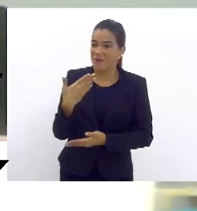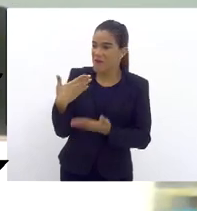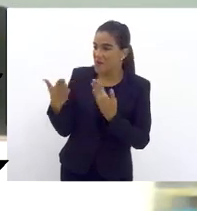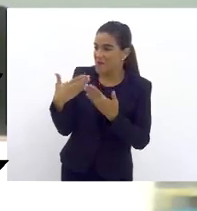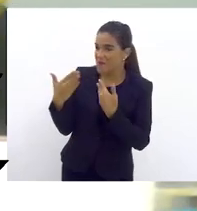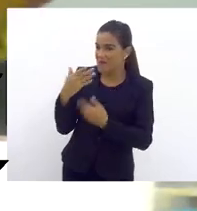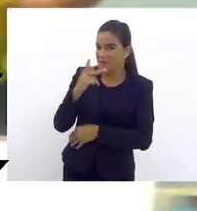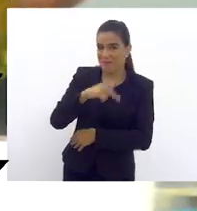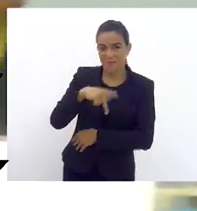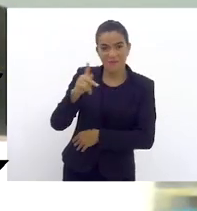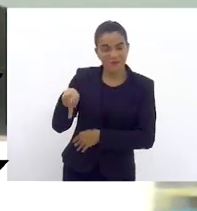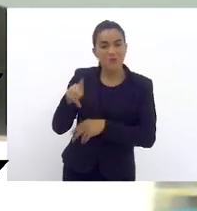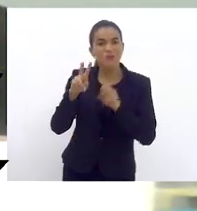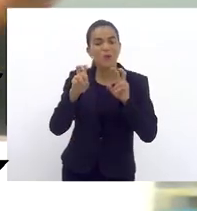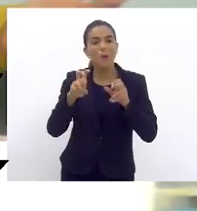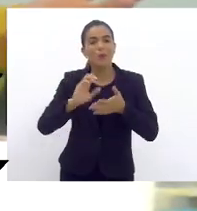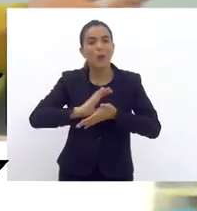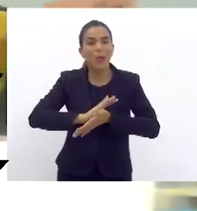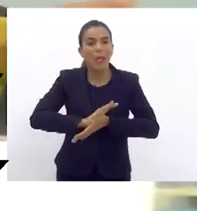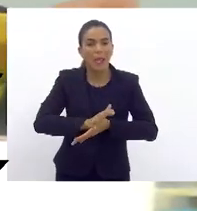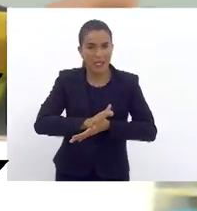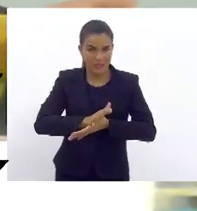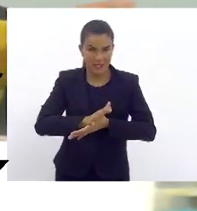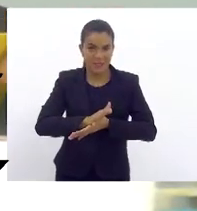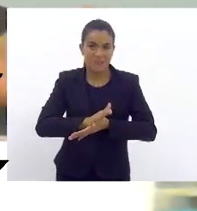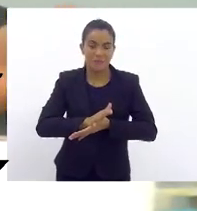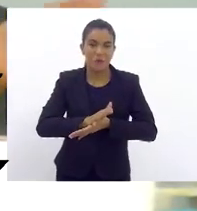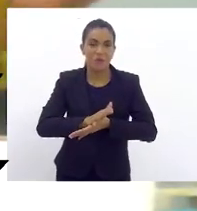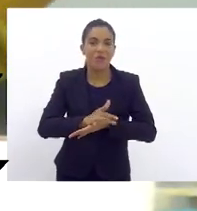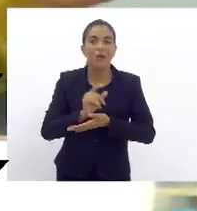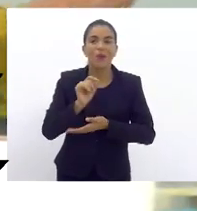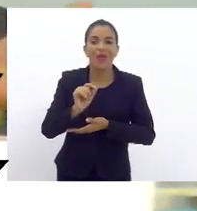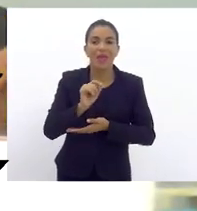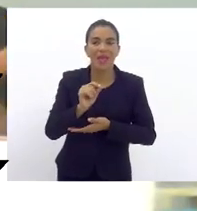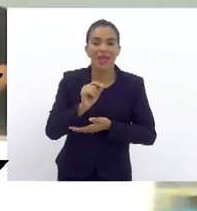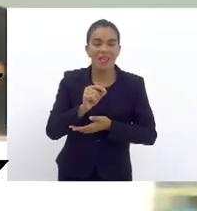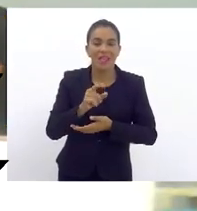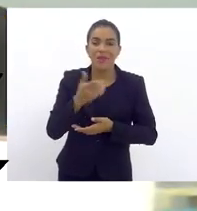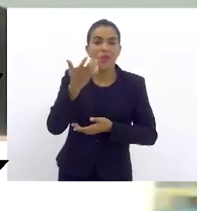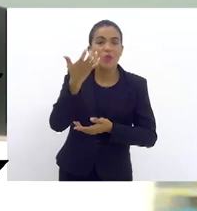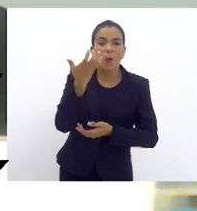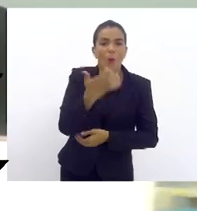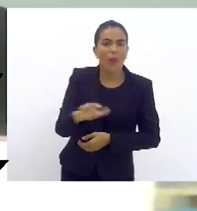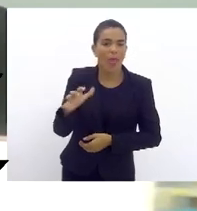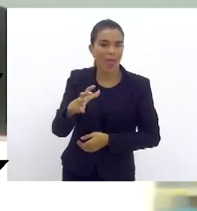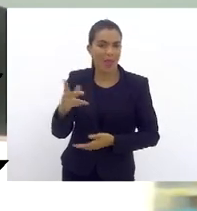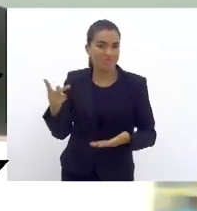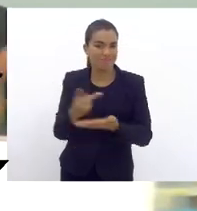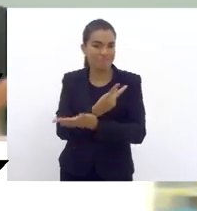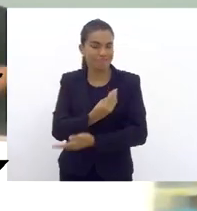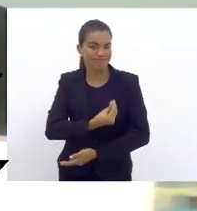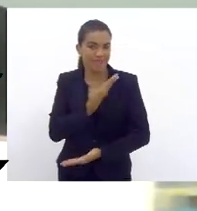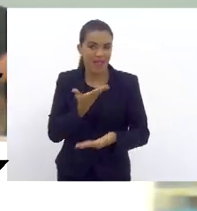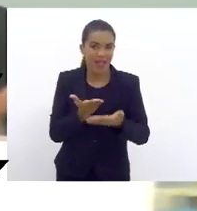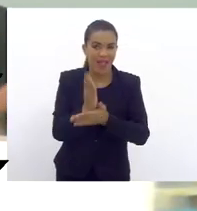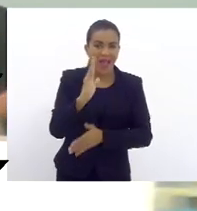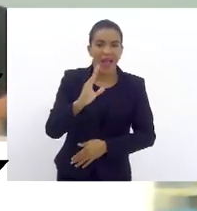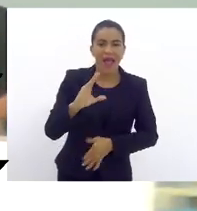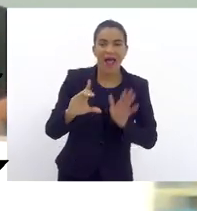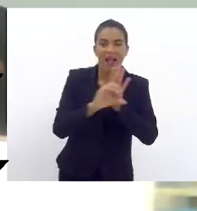sobre o racismo que existe para frear a lei de cotas estamos juntos na mesa Falando nisso e hoje a gente tá falando sobre racismo